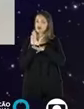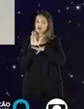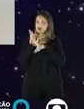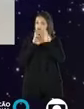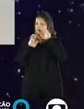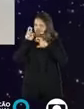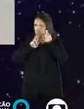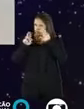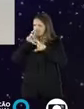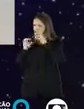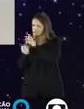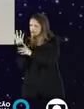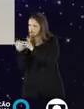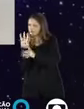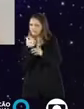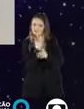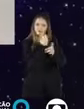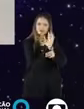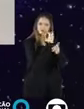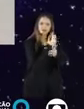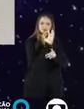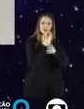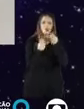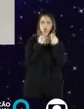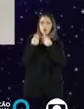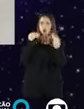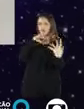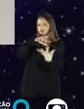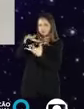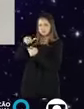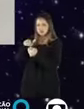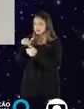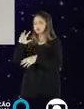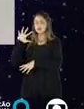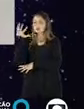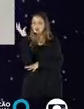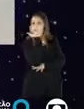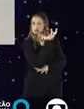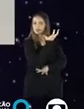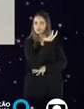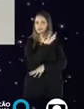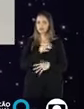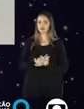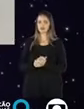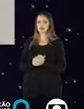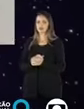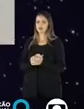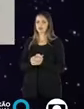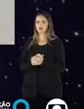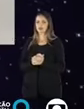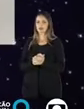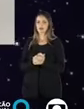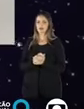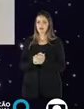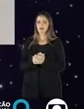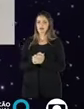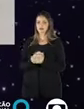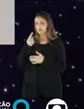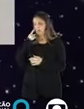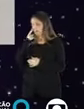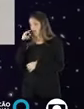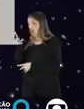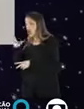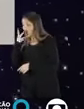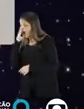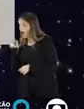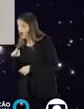monitorar a plantação, a monitorar o campo, as condições ambientais, as condições da planta, para ajudar na tomada de decisão do produtor, para ela poder sair da intuição, para uma